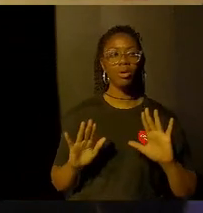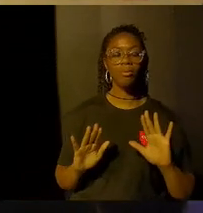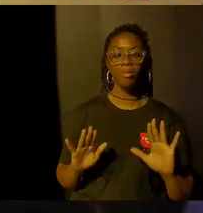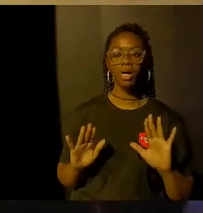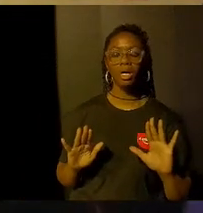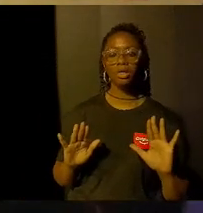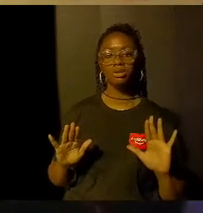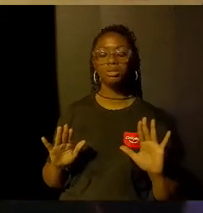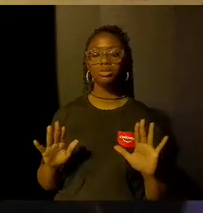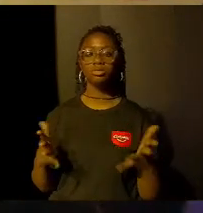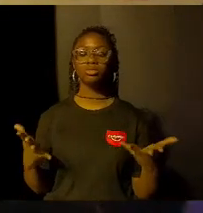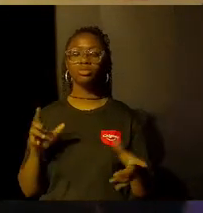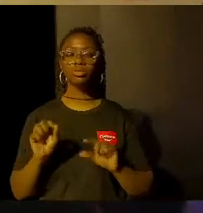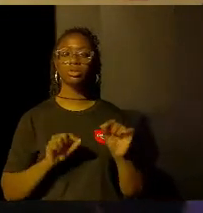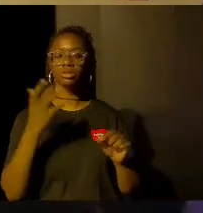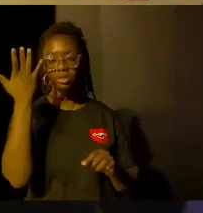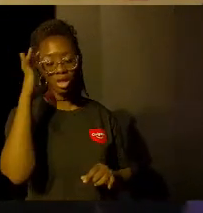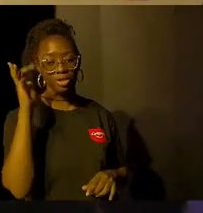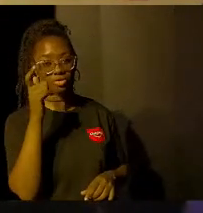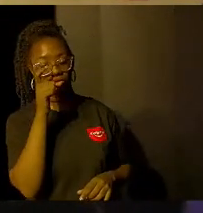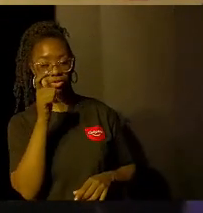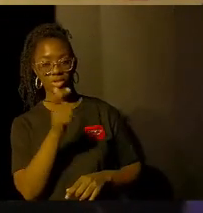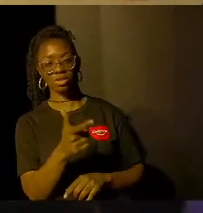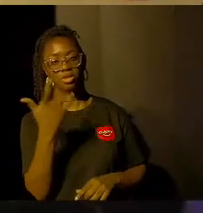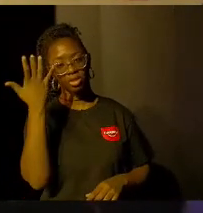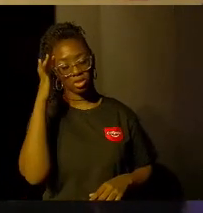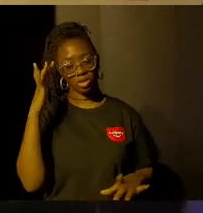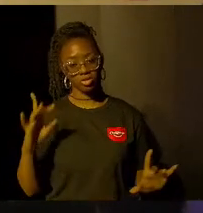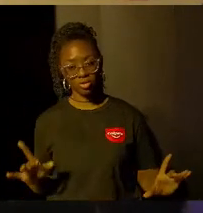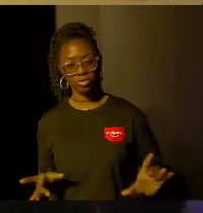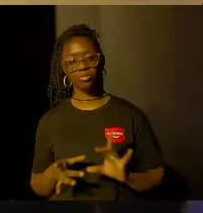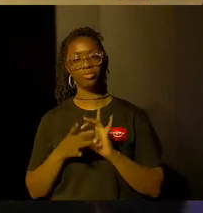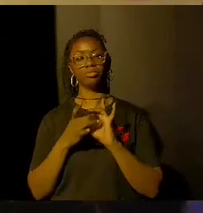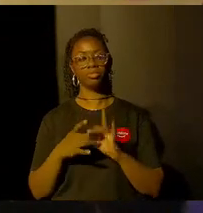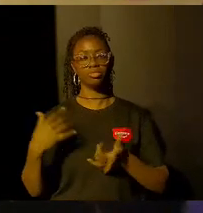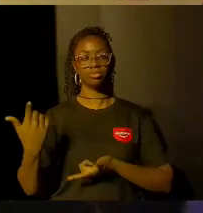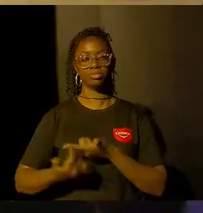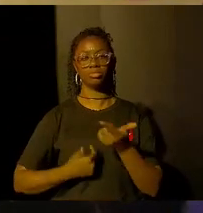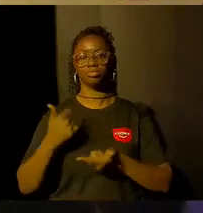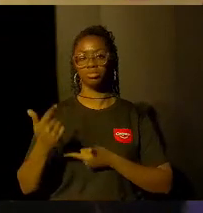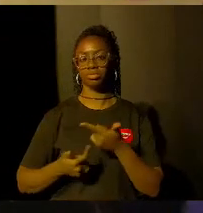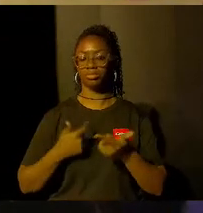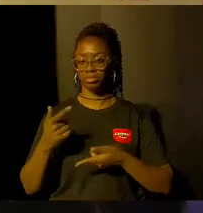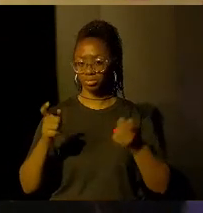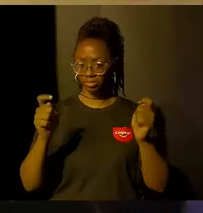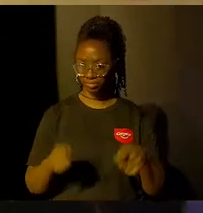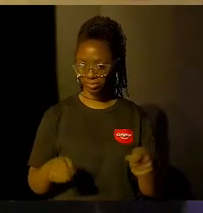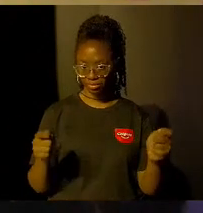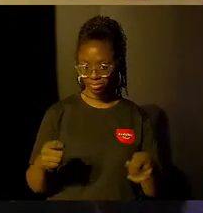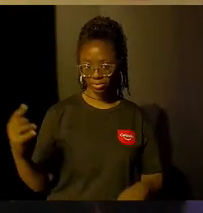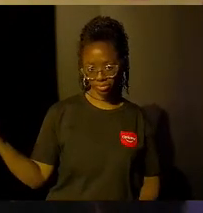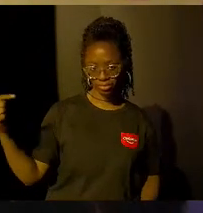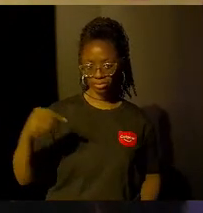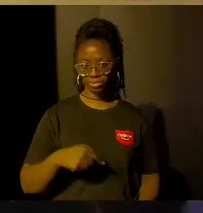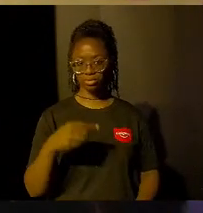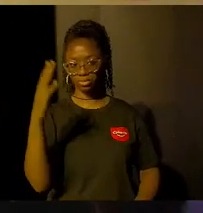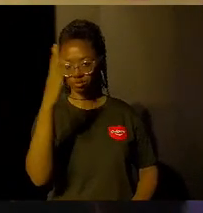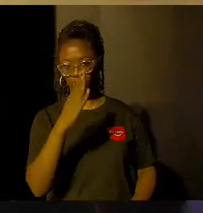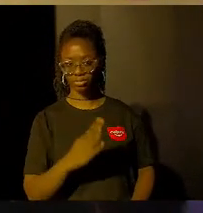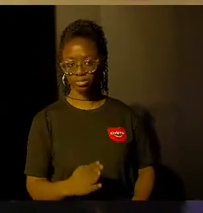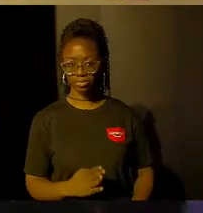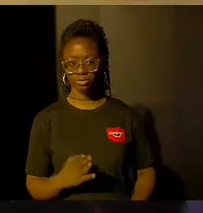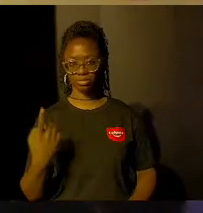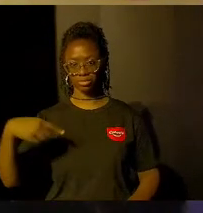um pouco assim do que que você considera interessante que você acha que dialoga com o teu trabalho que poderia vir aqui para o Brasil Deus